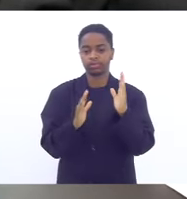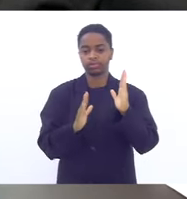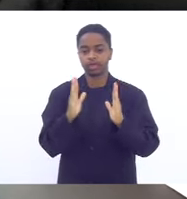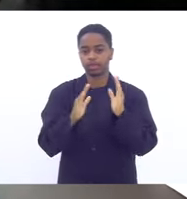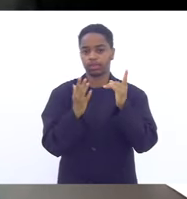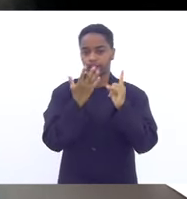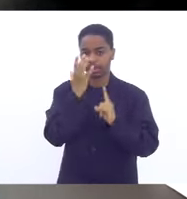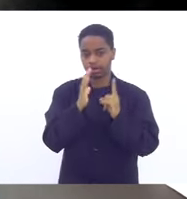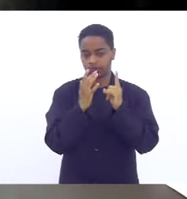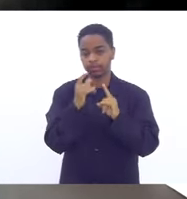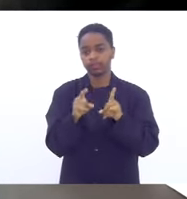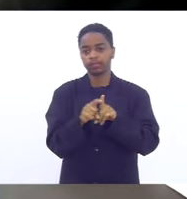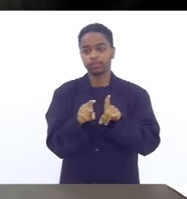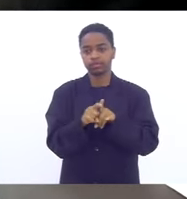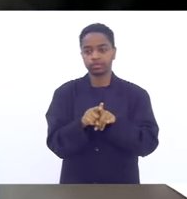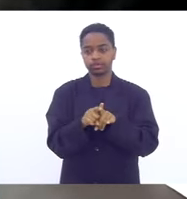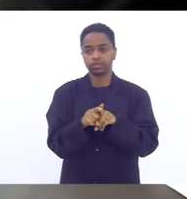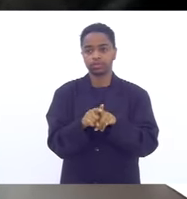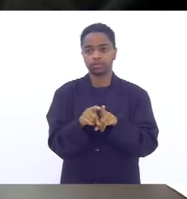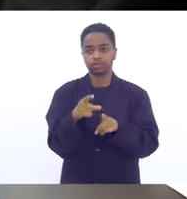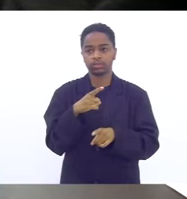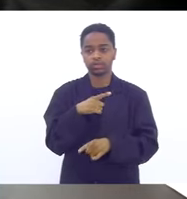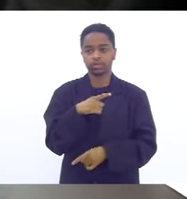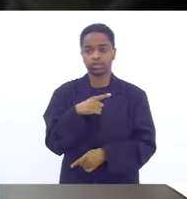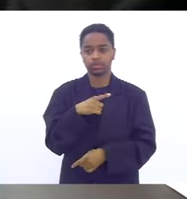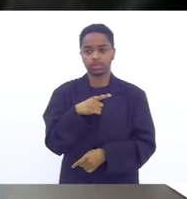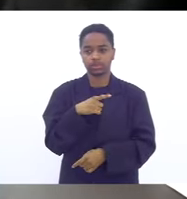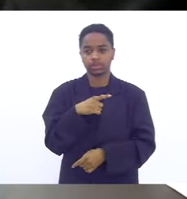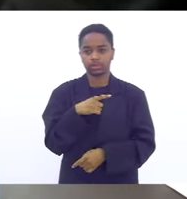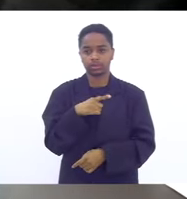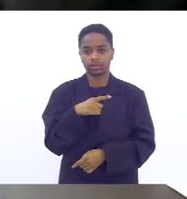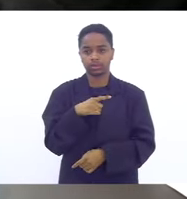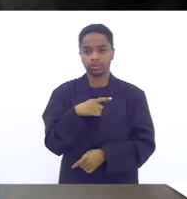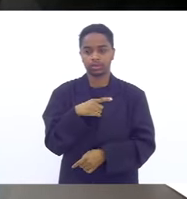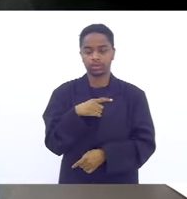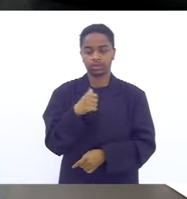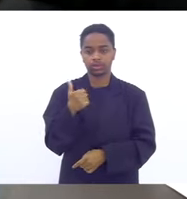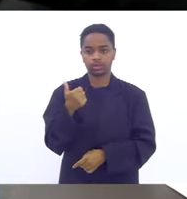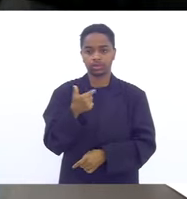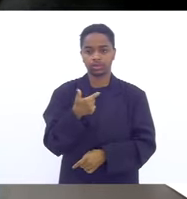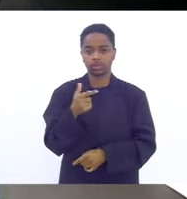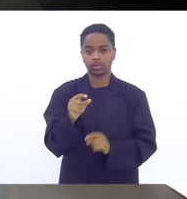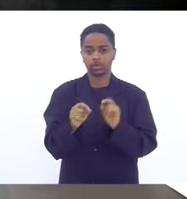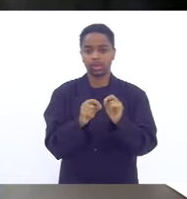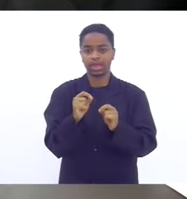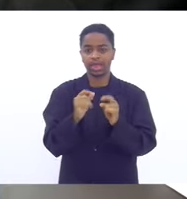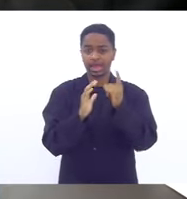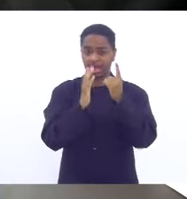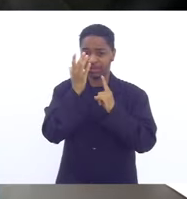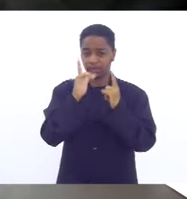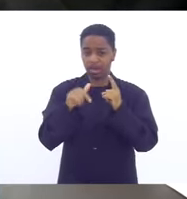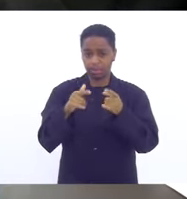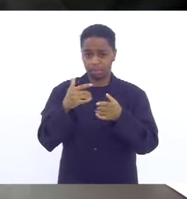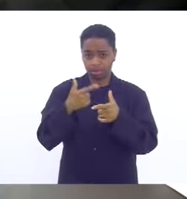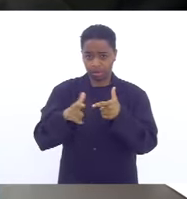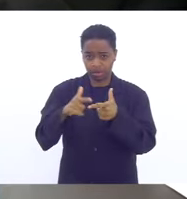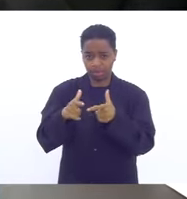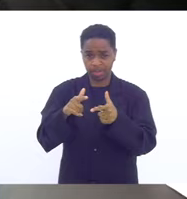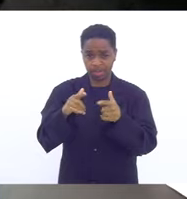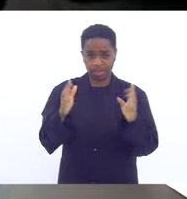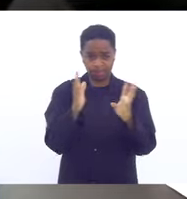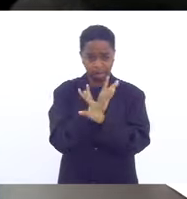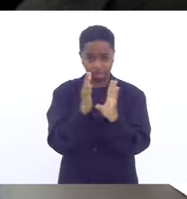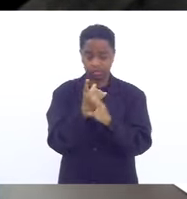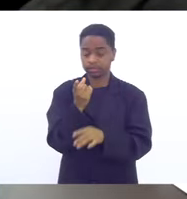coisa, Coronel Aristeu, 12º, que pega Niterói e Maricá. Só o problema que ele teve durante o carnaval não foi nem um bloco na rua, foi falta de